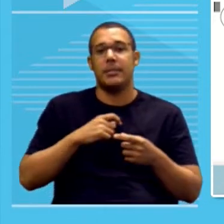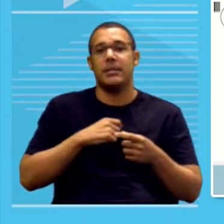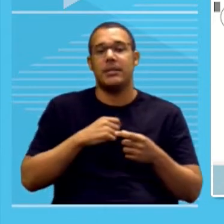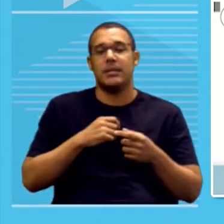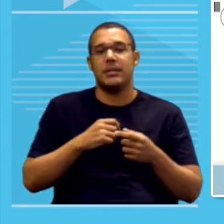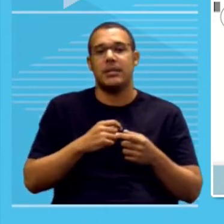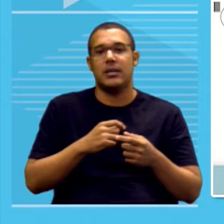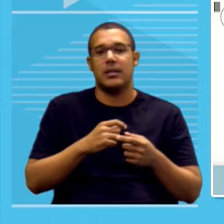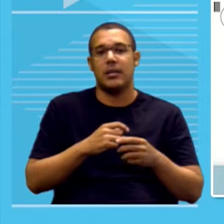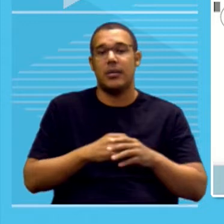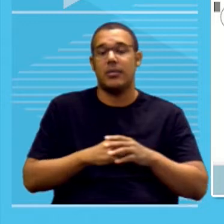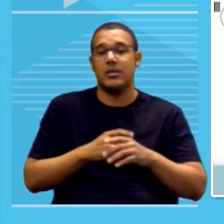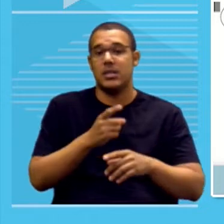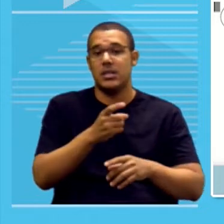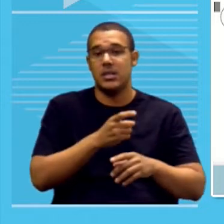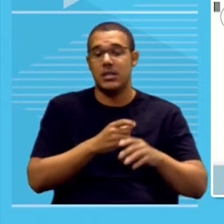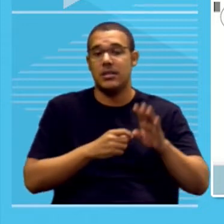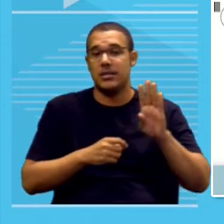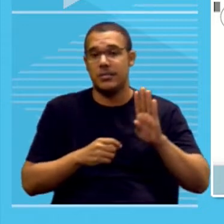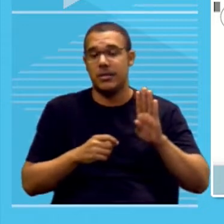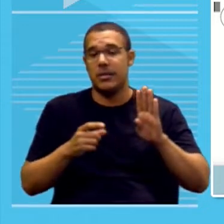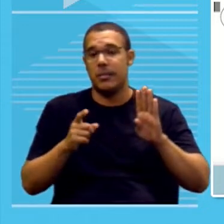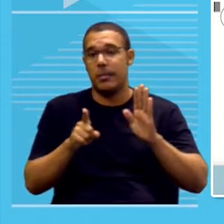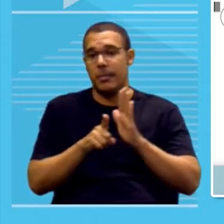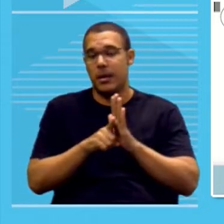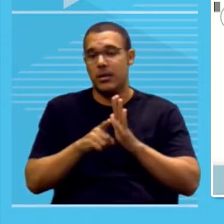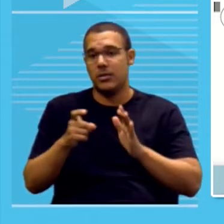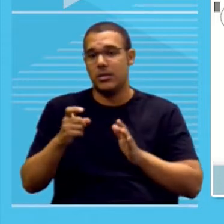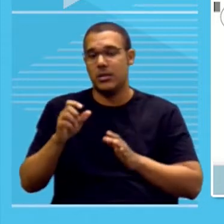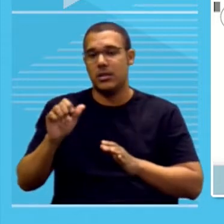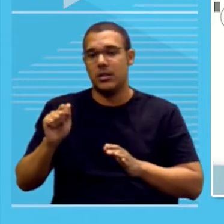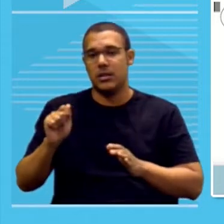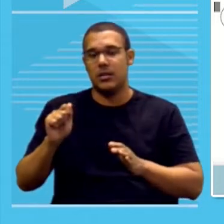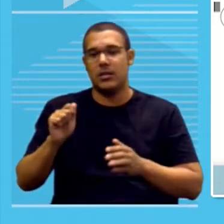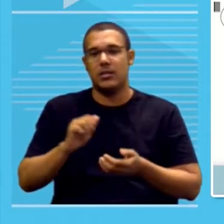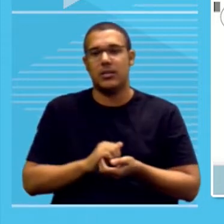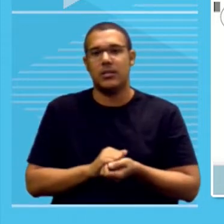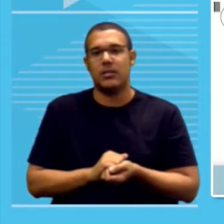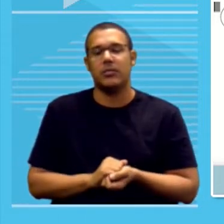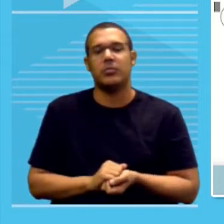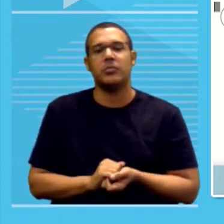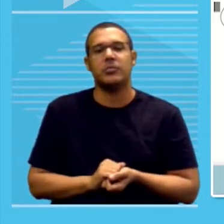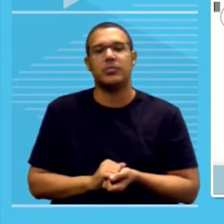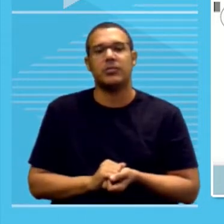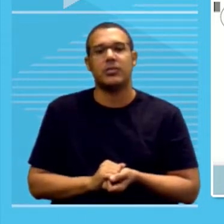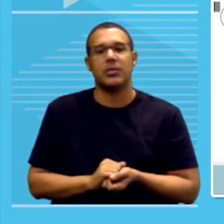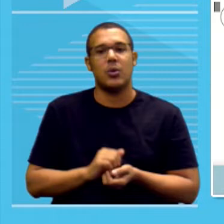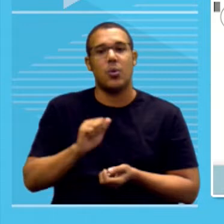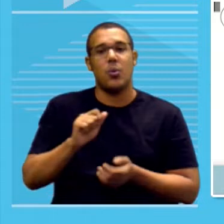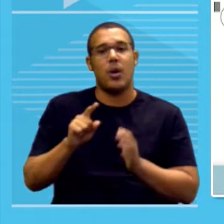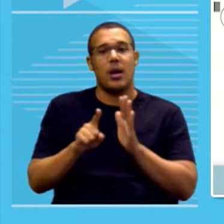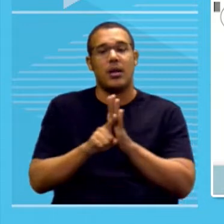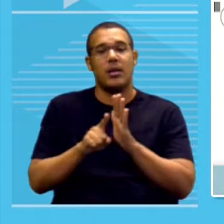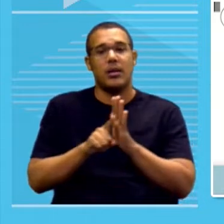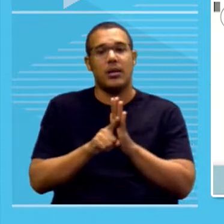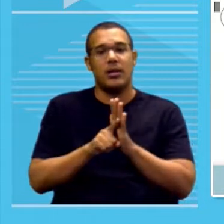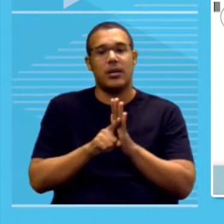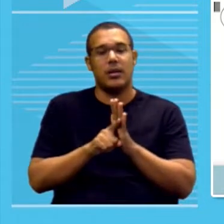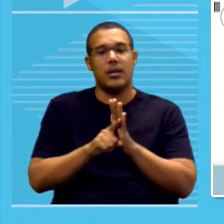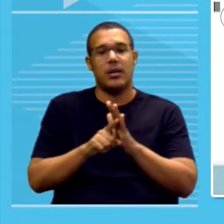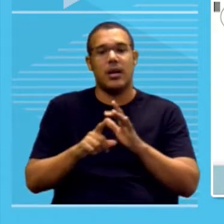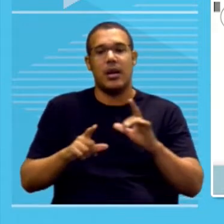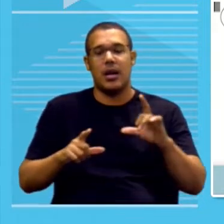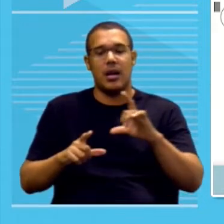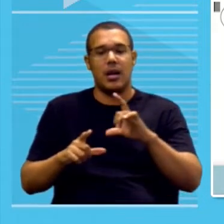não é XB menos o x a como o meu x a é negativo vai ficar menos abre